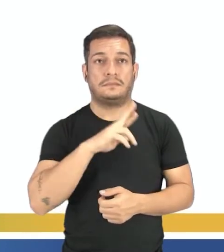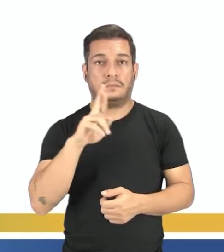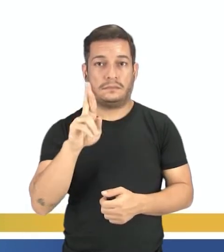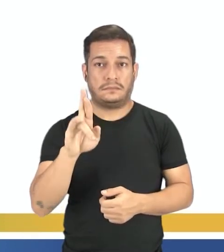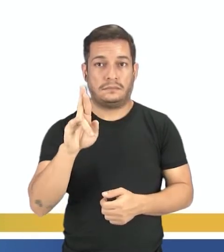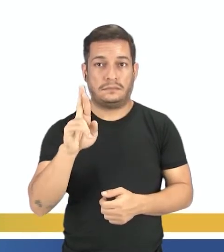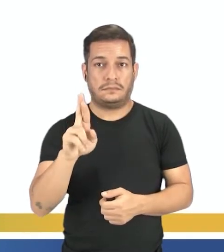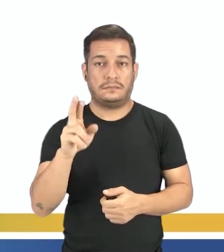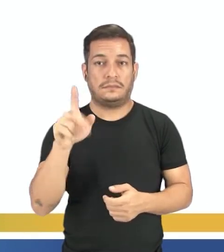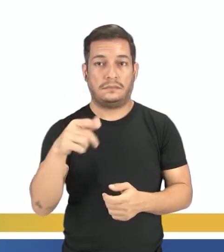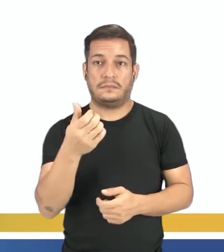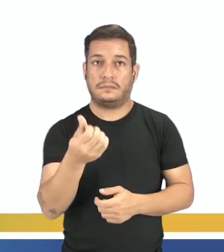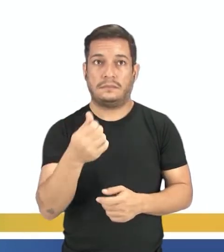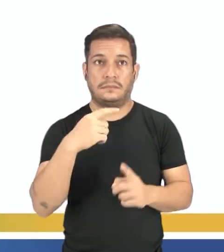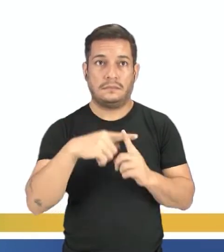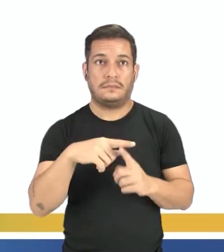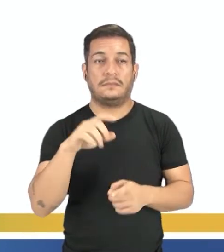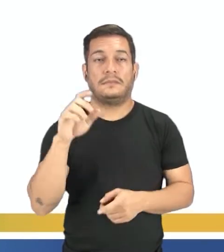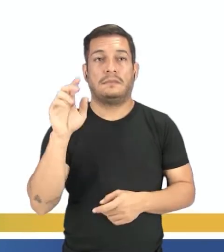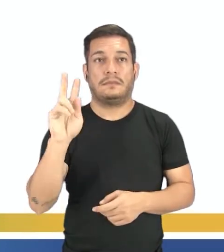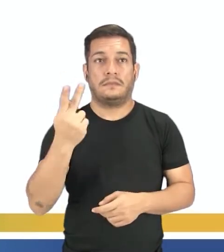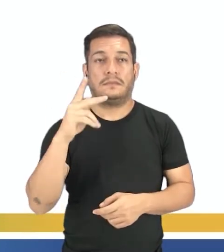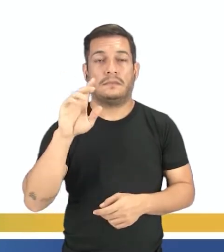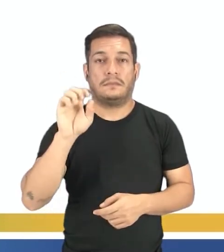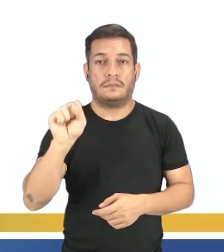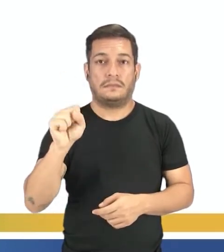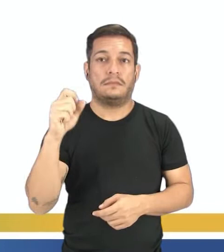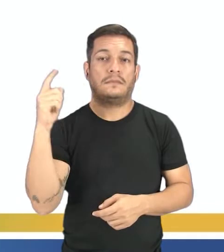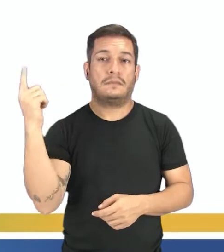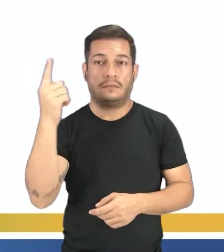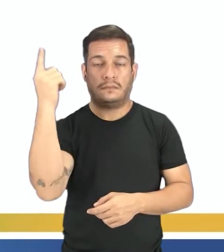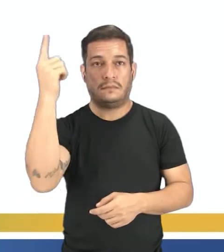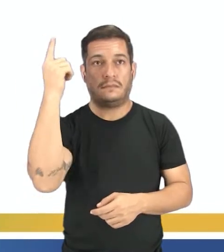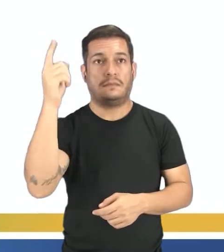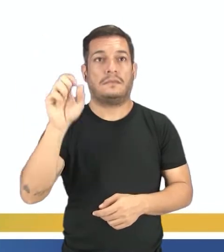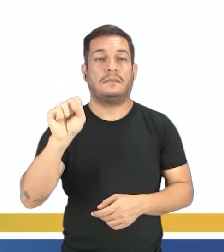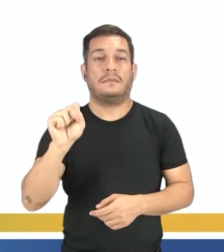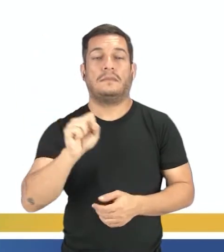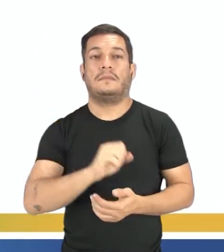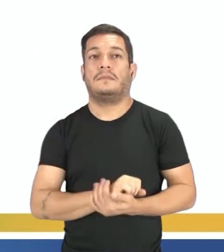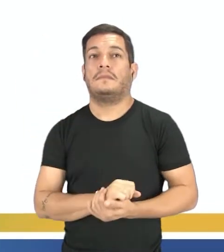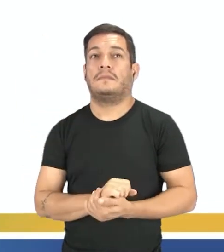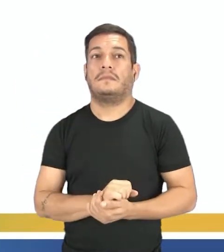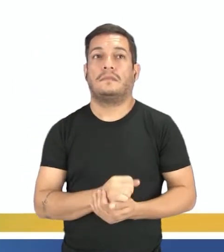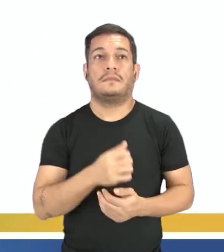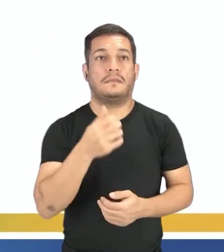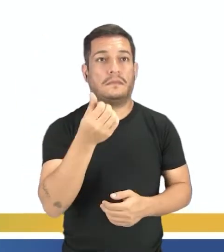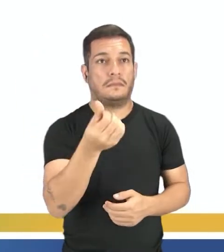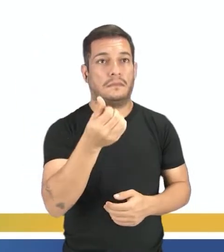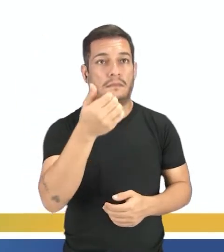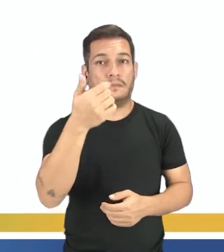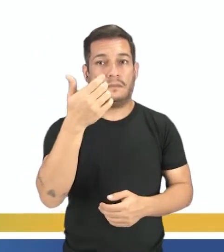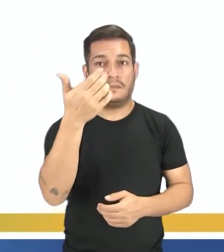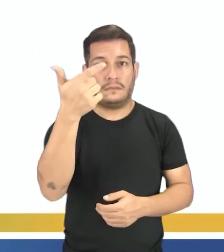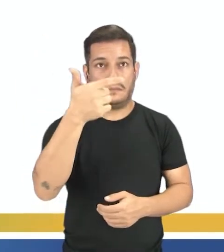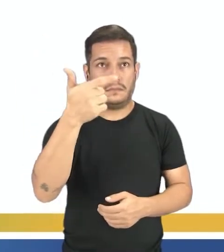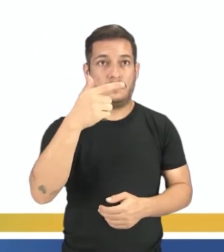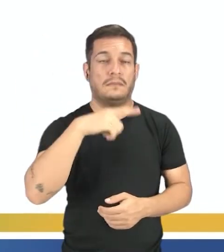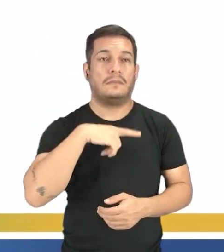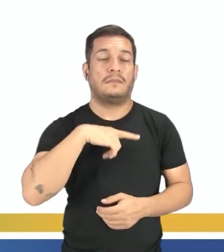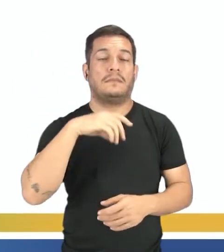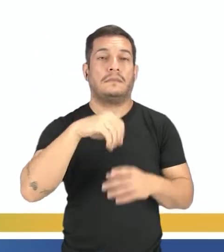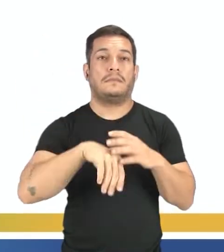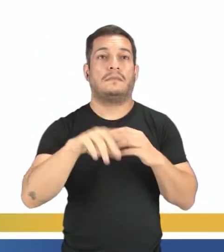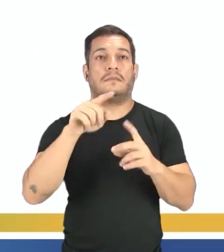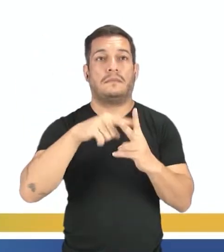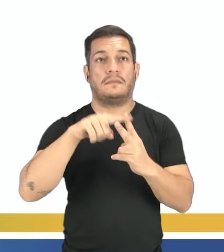6, mais o H, que é a nossa altura, que representa 8. 6 ao quadrado, nós temos aí dentro da